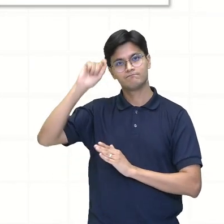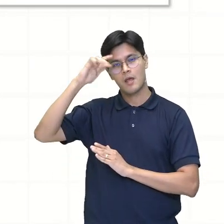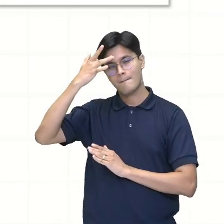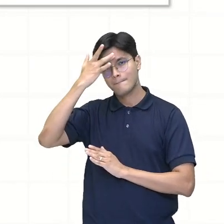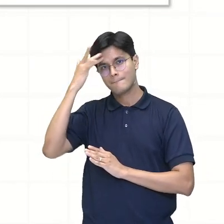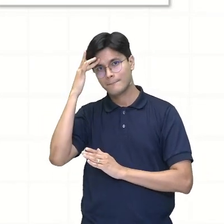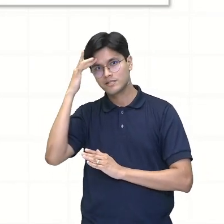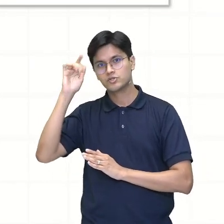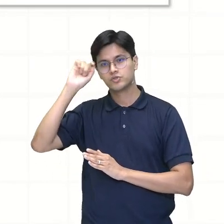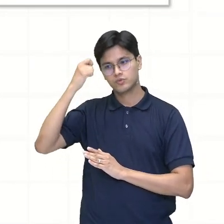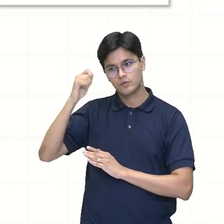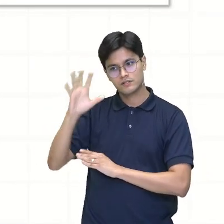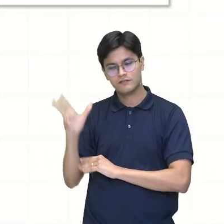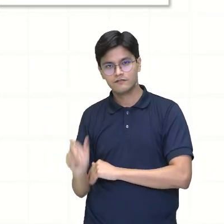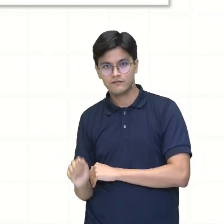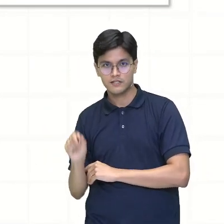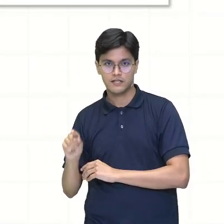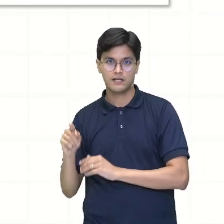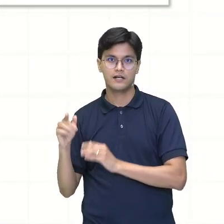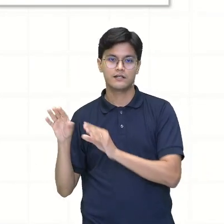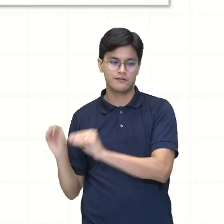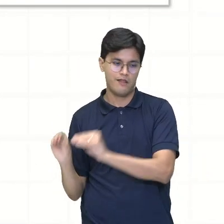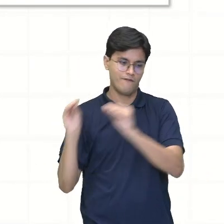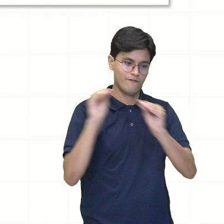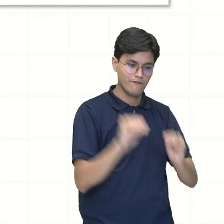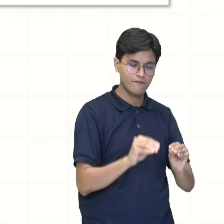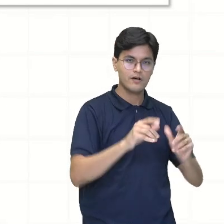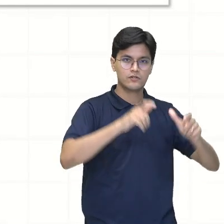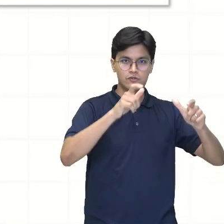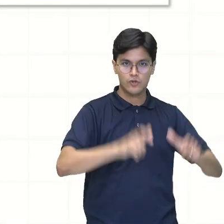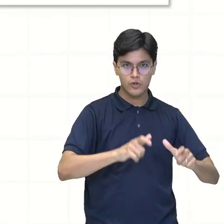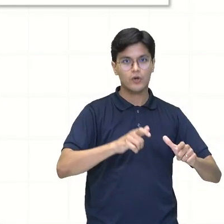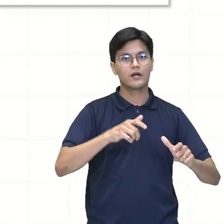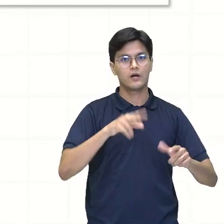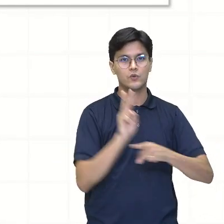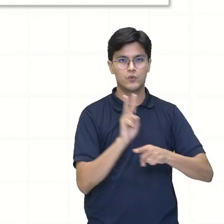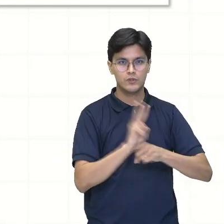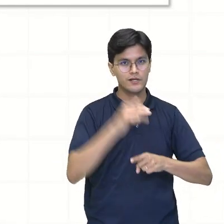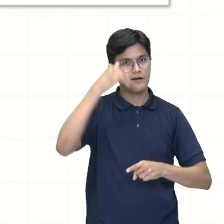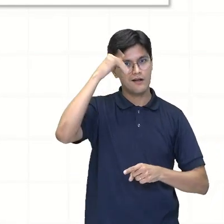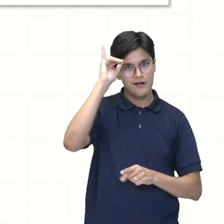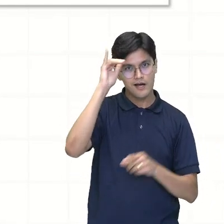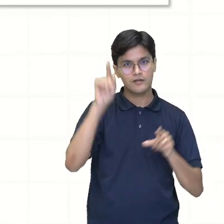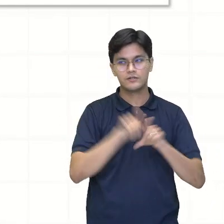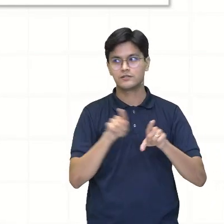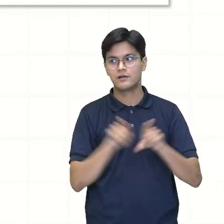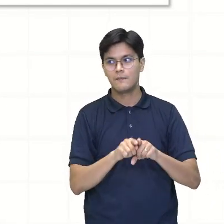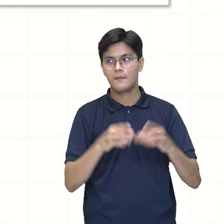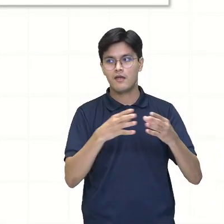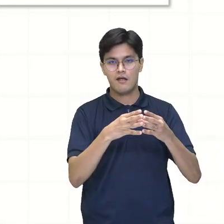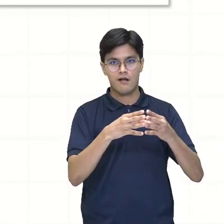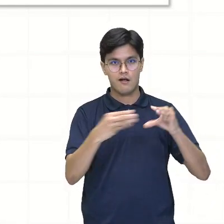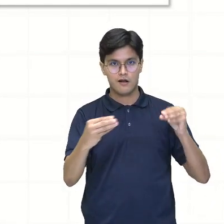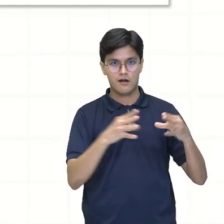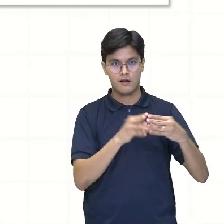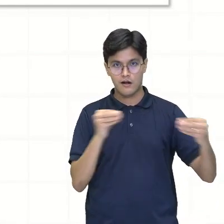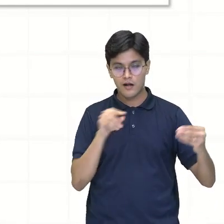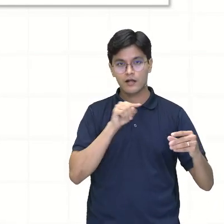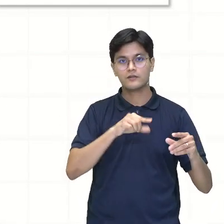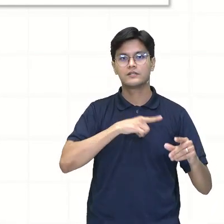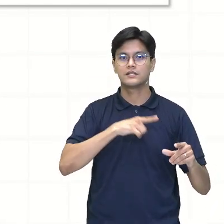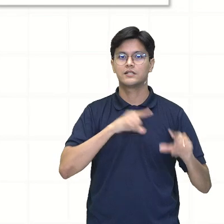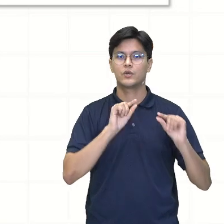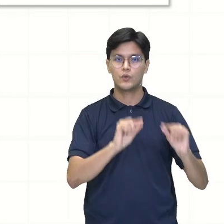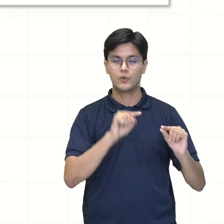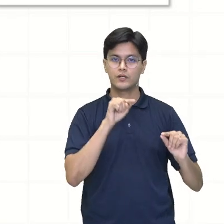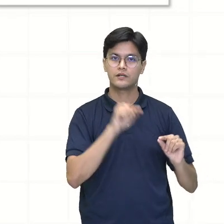para fazendas de gado e cacau na região amazônica. Então, na região amazônica havia a presença de fazendas